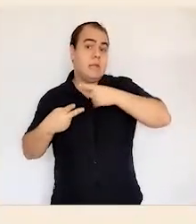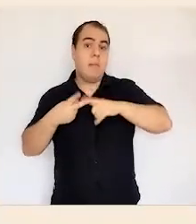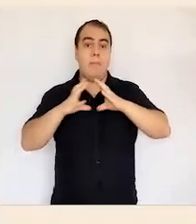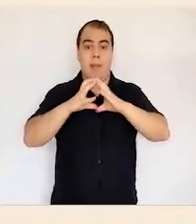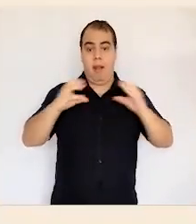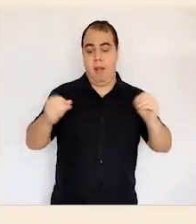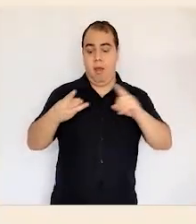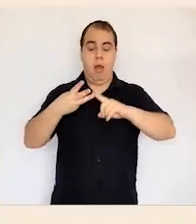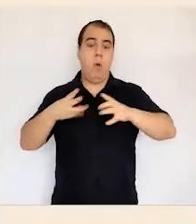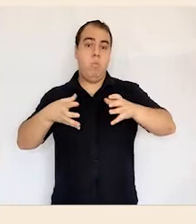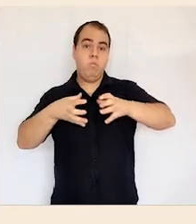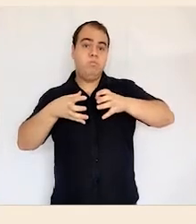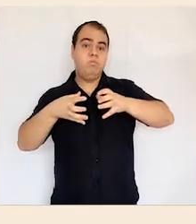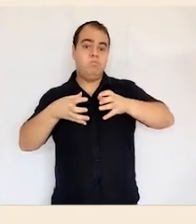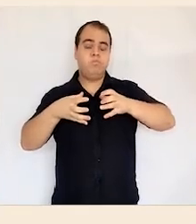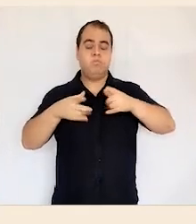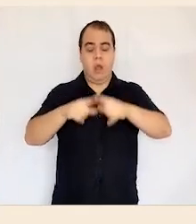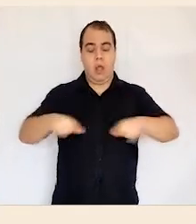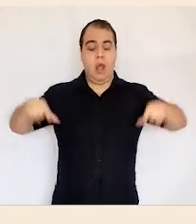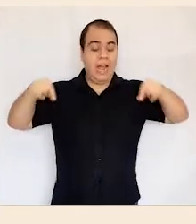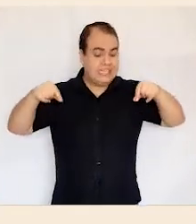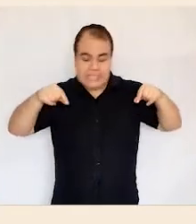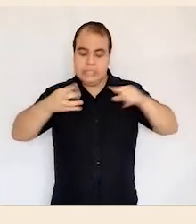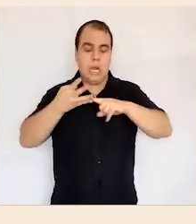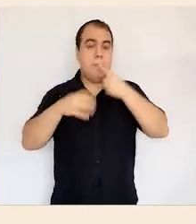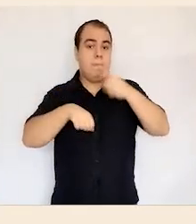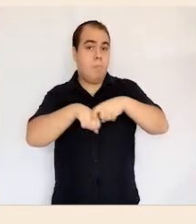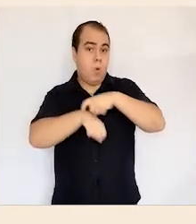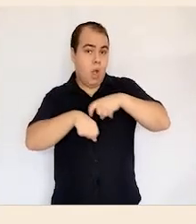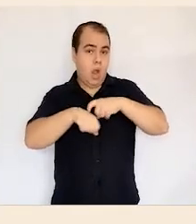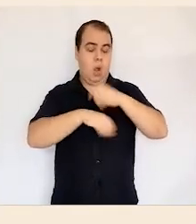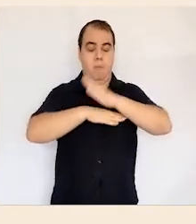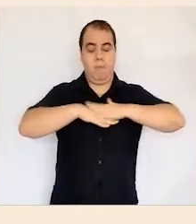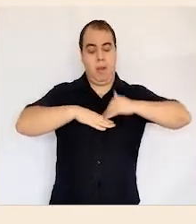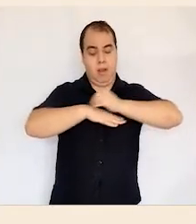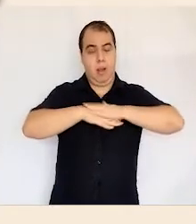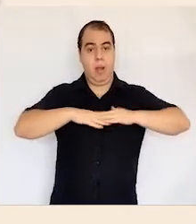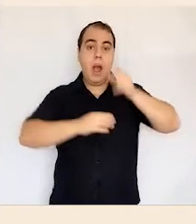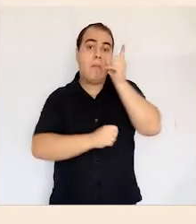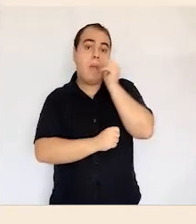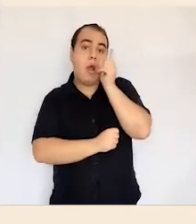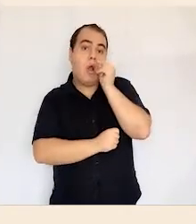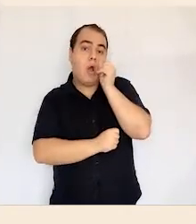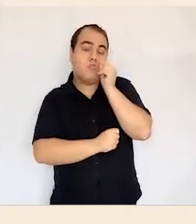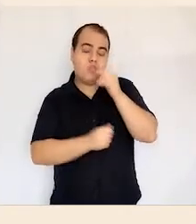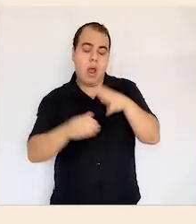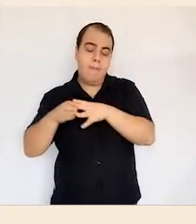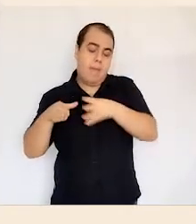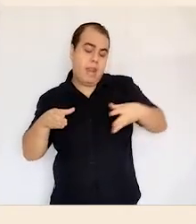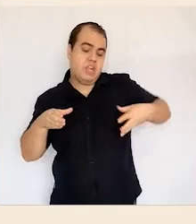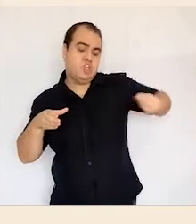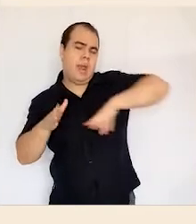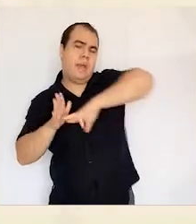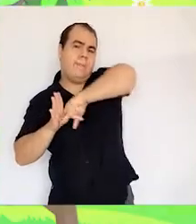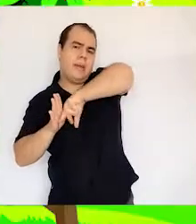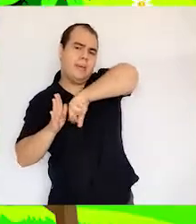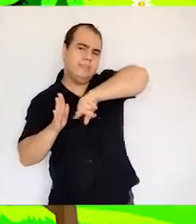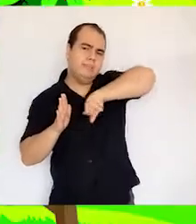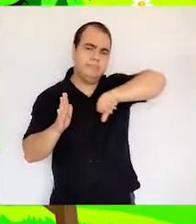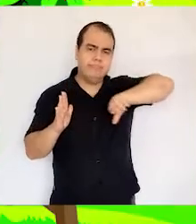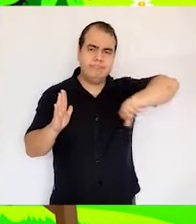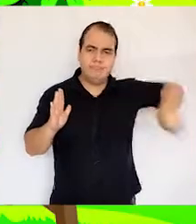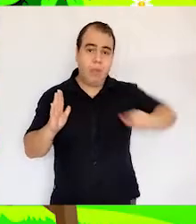melão, melancia, morango, manga, maracujá, berinjela e muitos